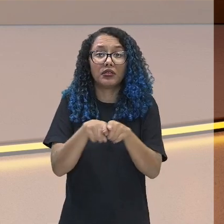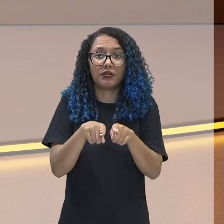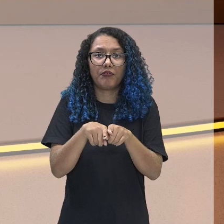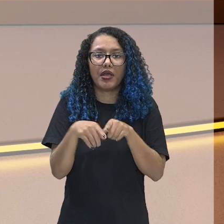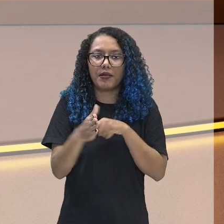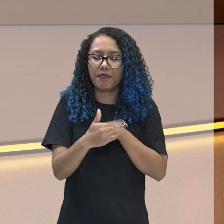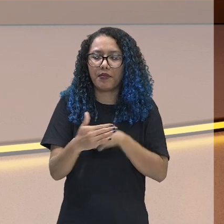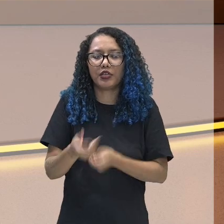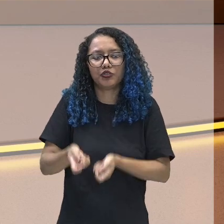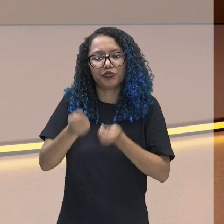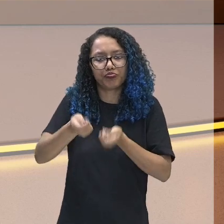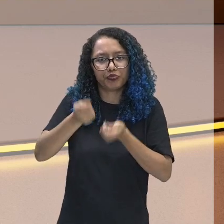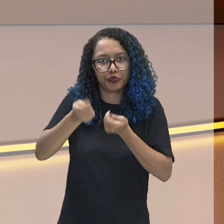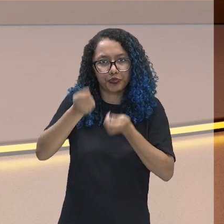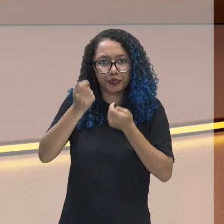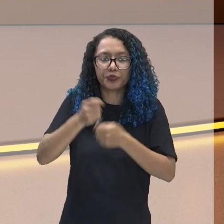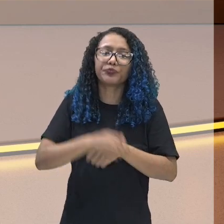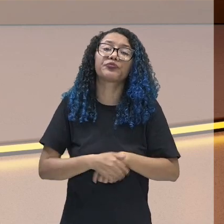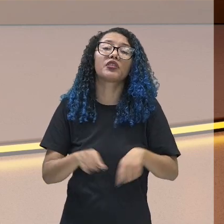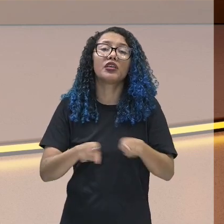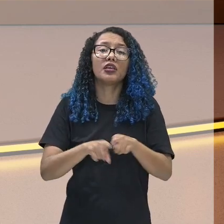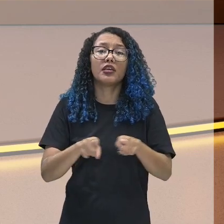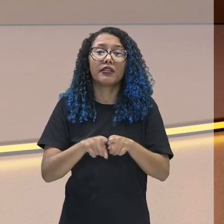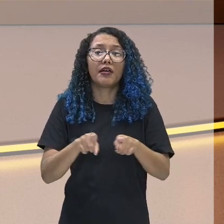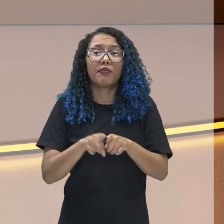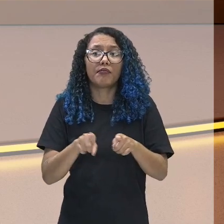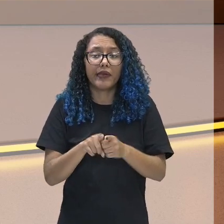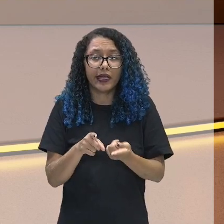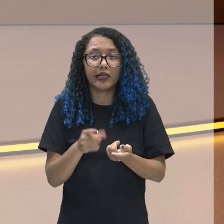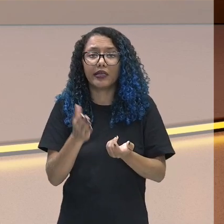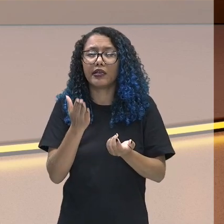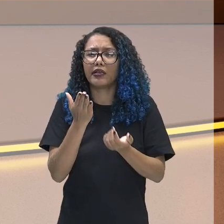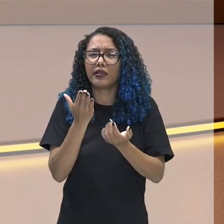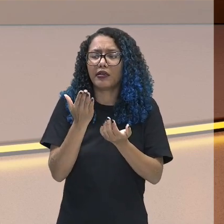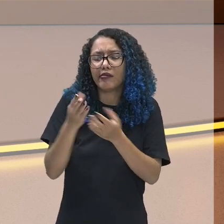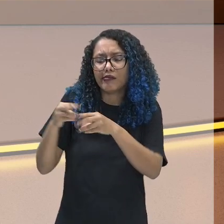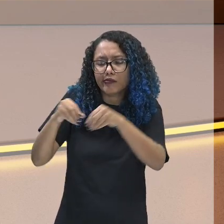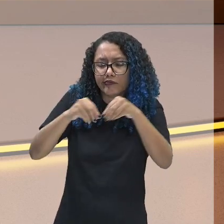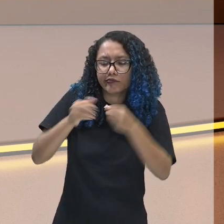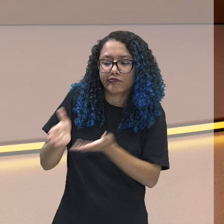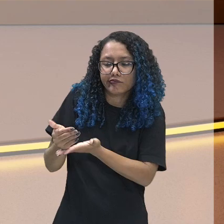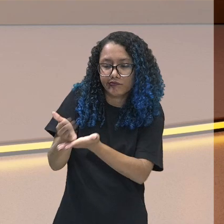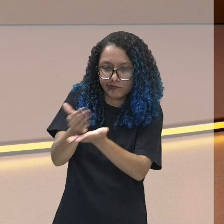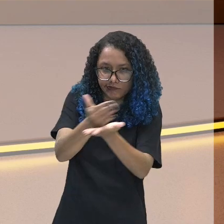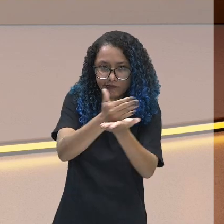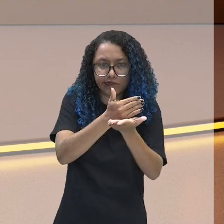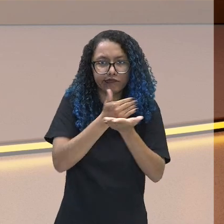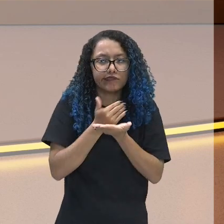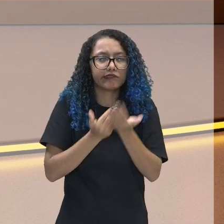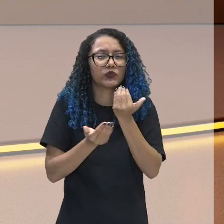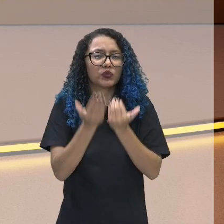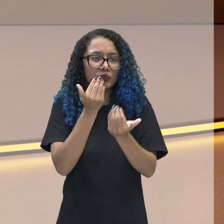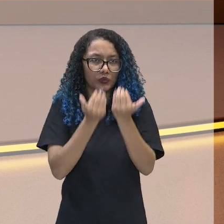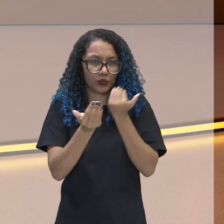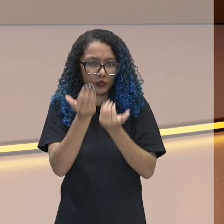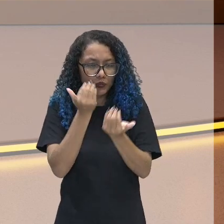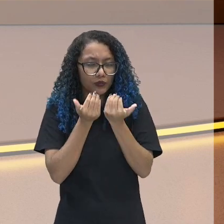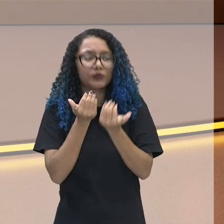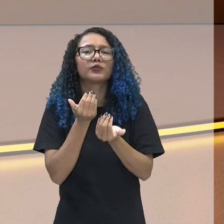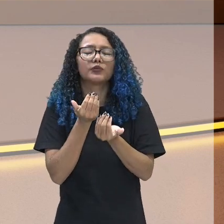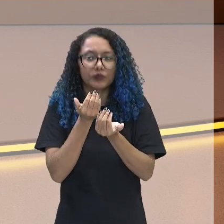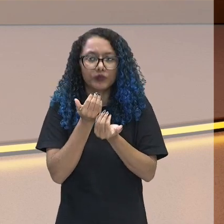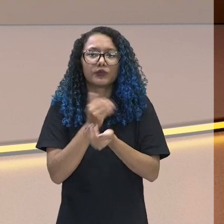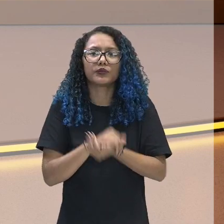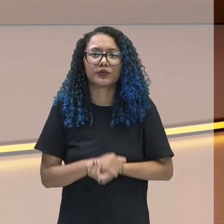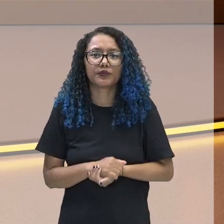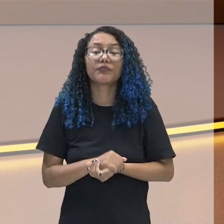pescavam, obviamente, peixe, né, galera? E coletores coletavam grãos para sua alimentação. E esses homens também, eles